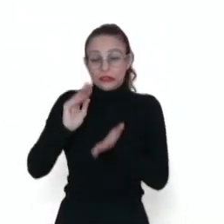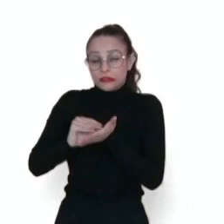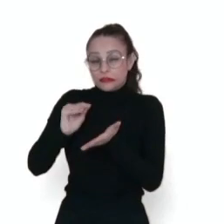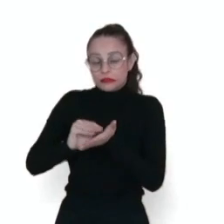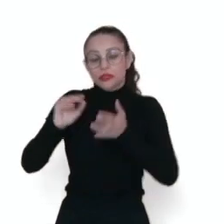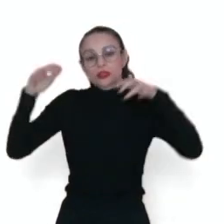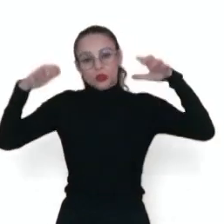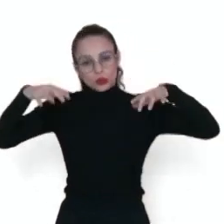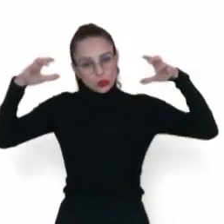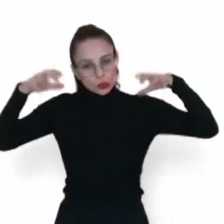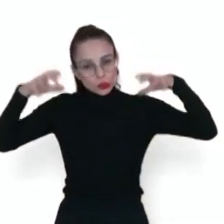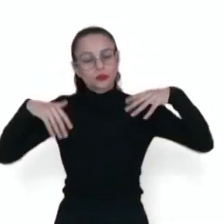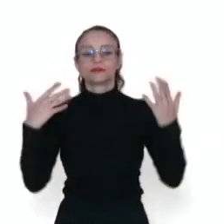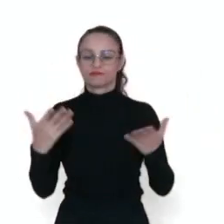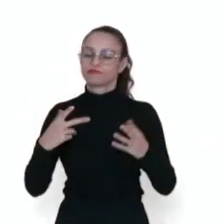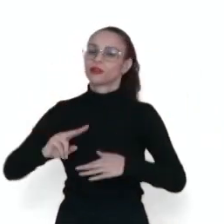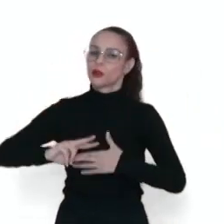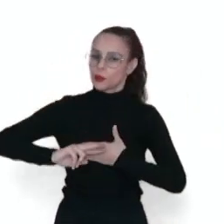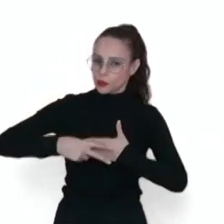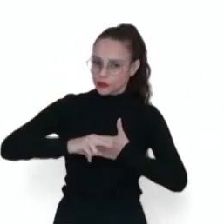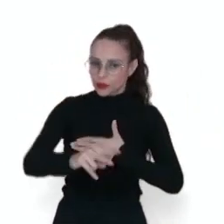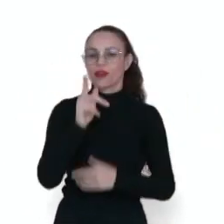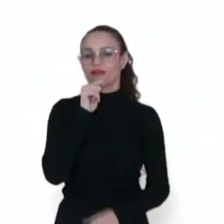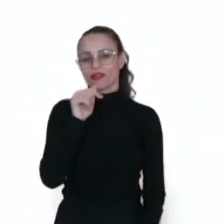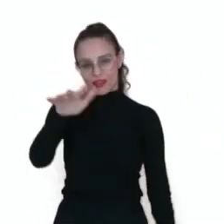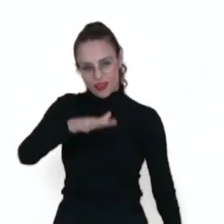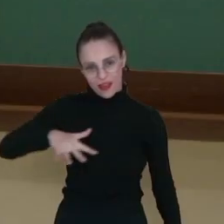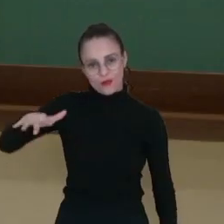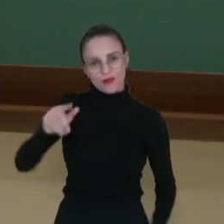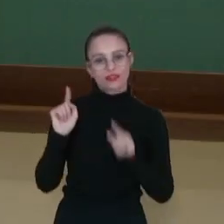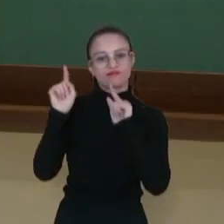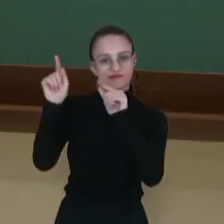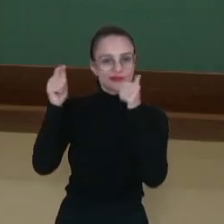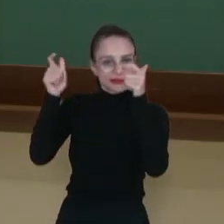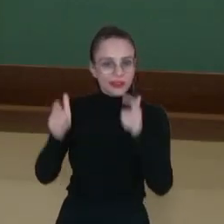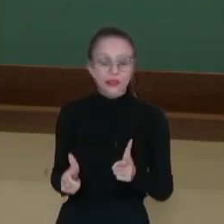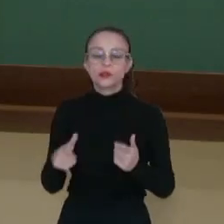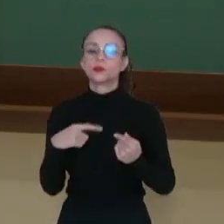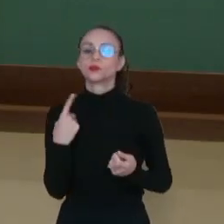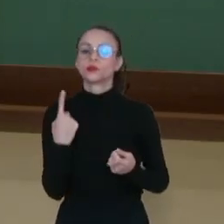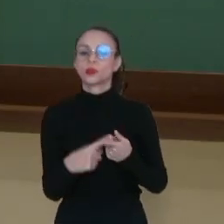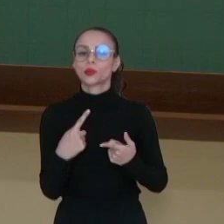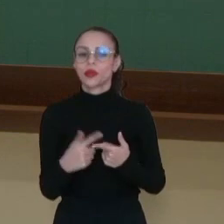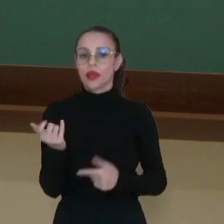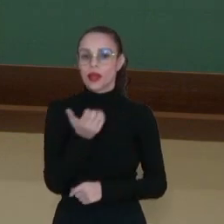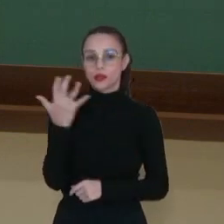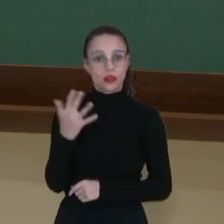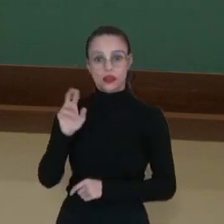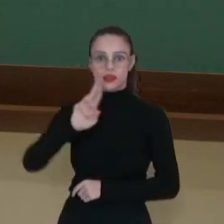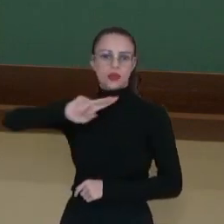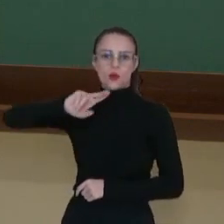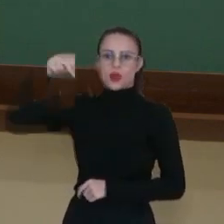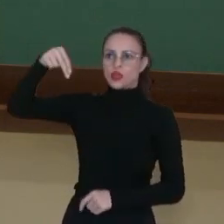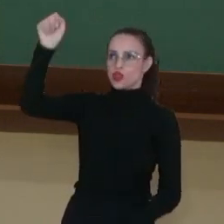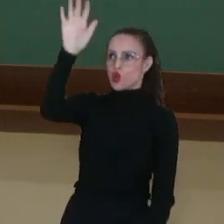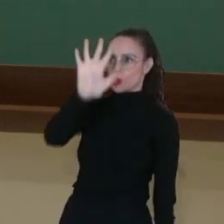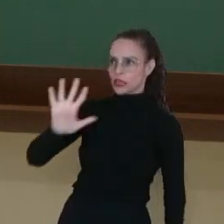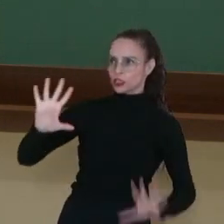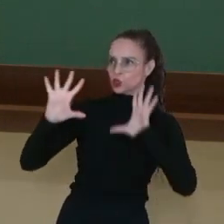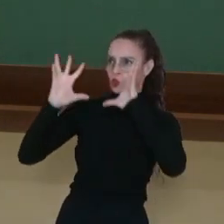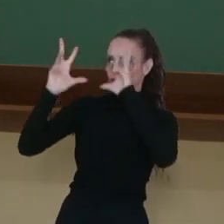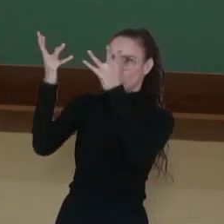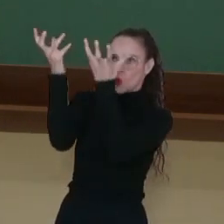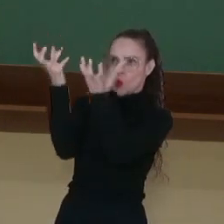tem consequências na hidrografia da região. Então o que nós vamos ter? Algumas áreas, não é o Nordeste inteiro que é